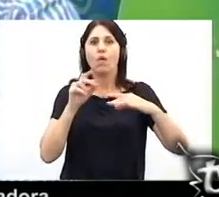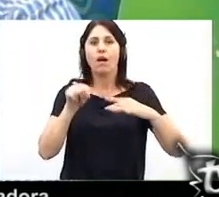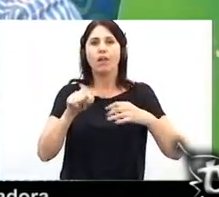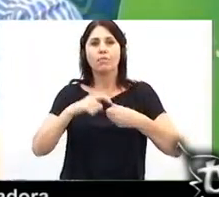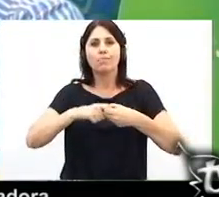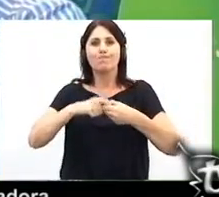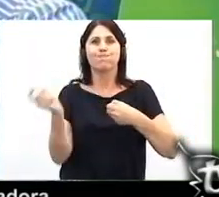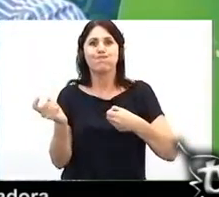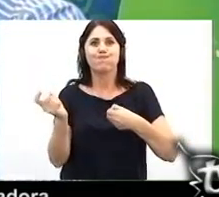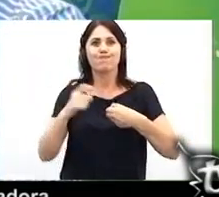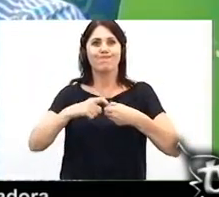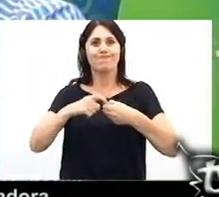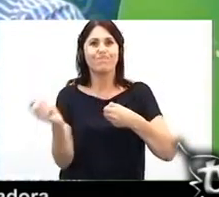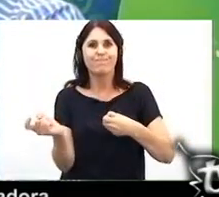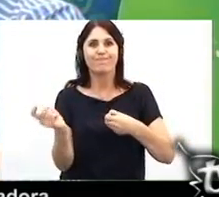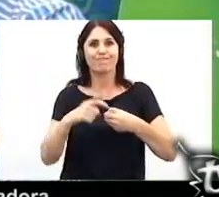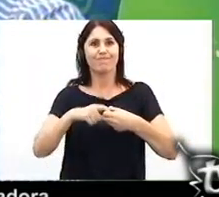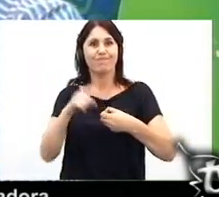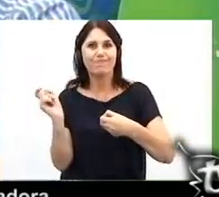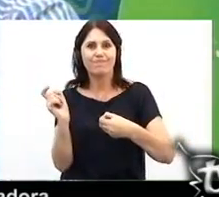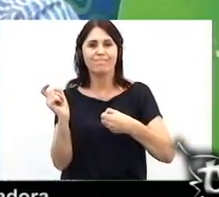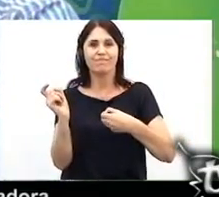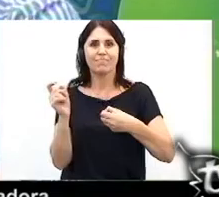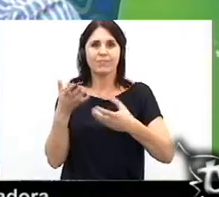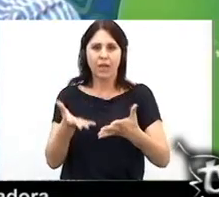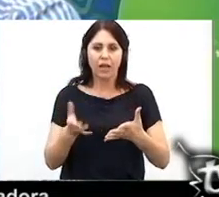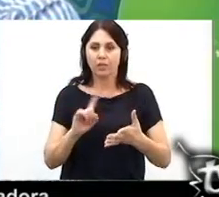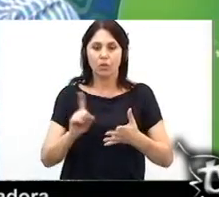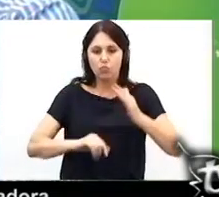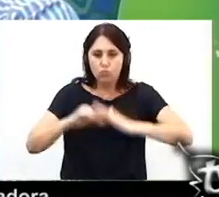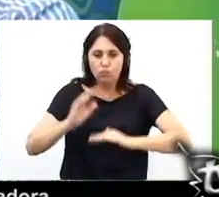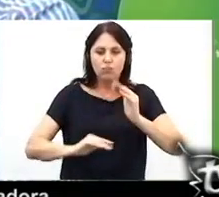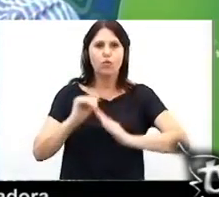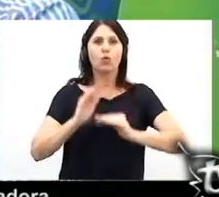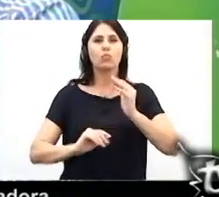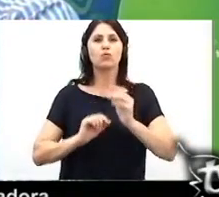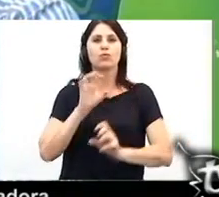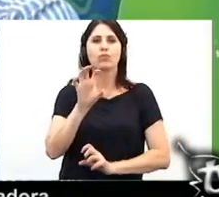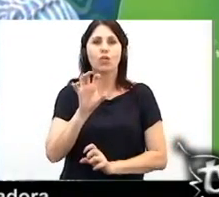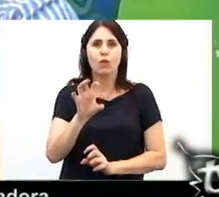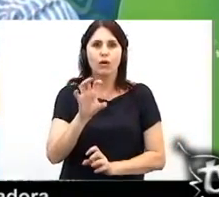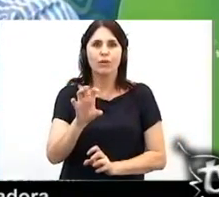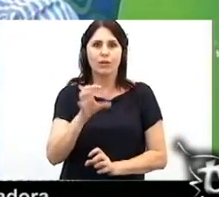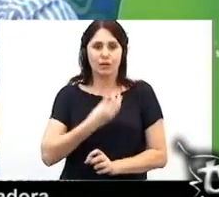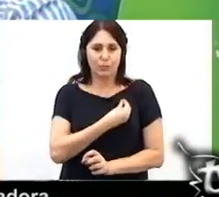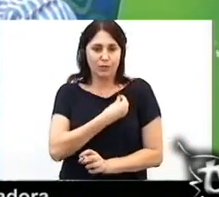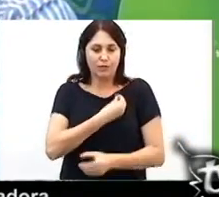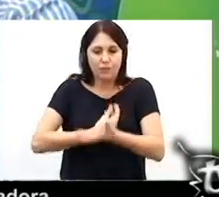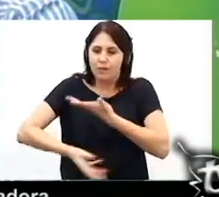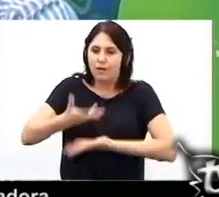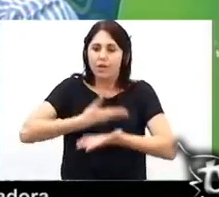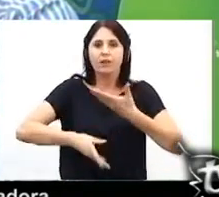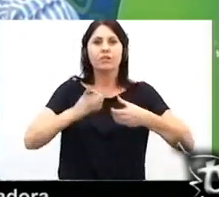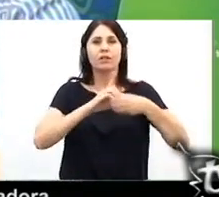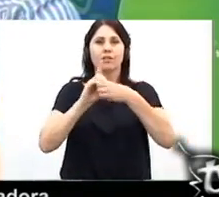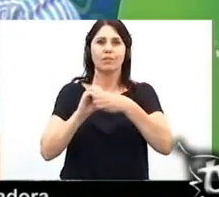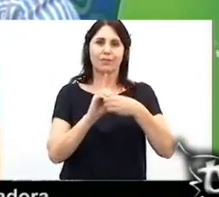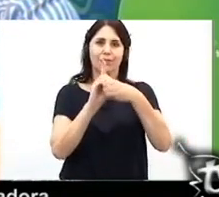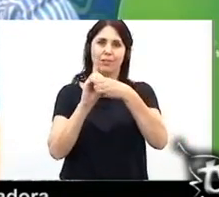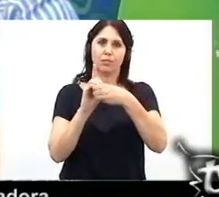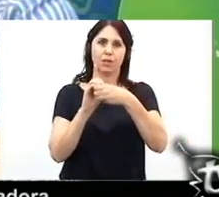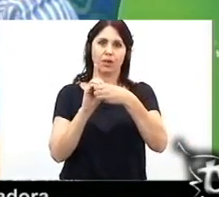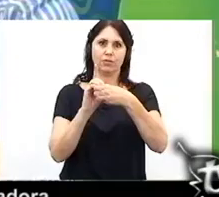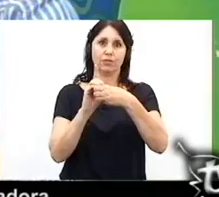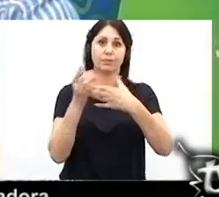que não é para as crianças, não é para os velhos, não é para o cadeirante, não é para o cego. Né? Quer dizer, é uma cidade que acaba muito mais